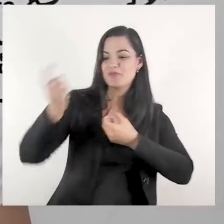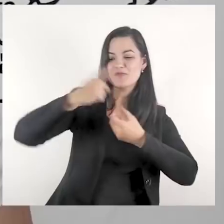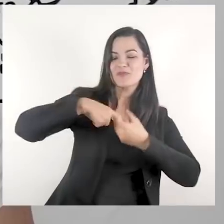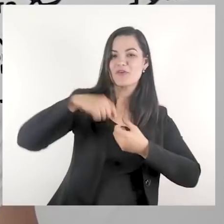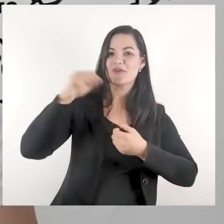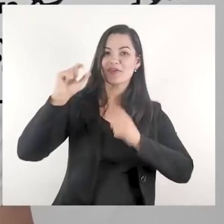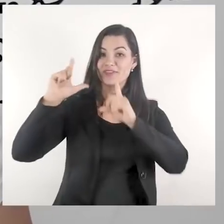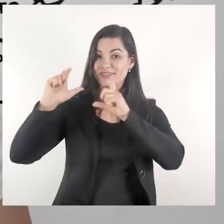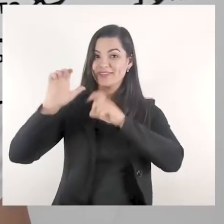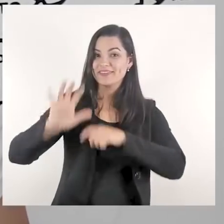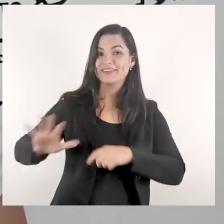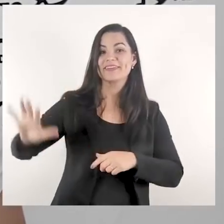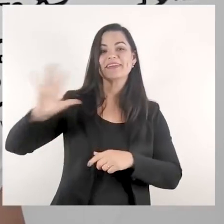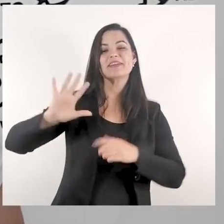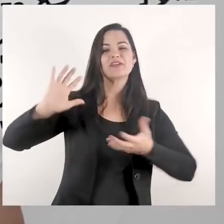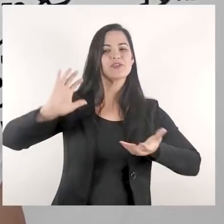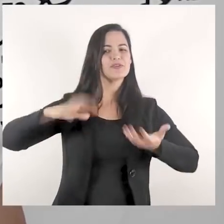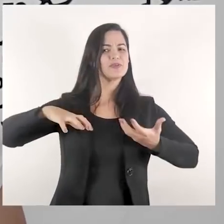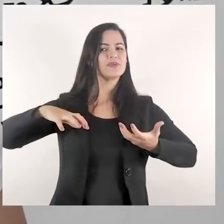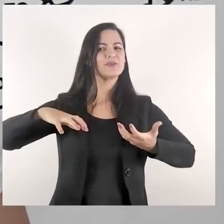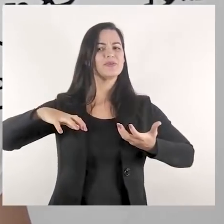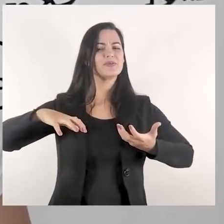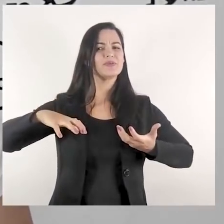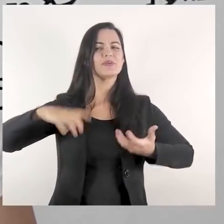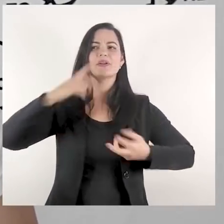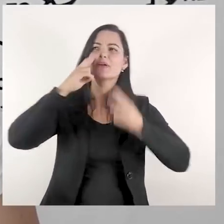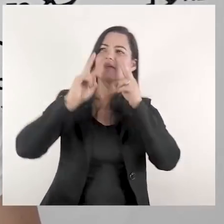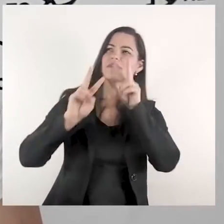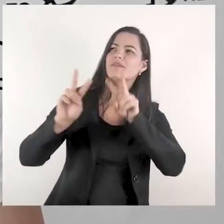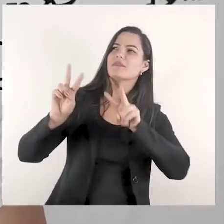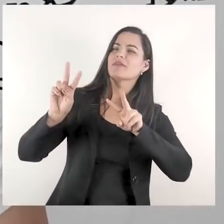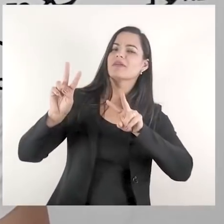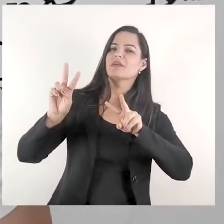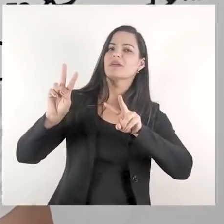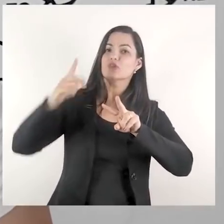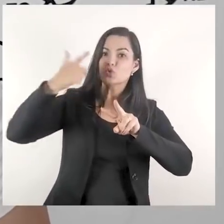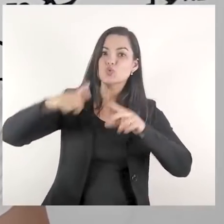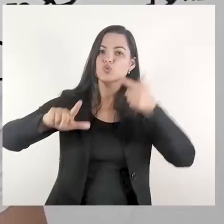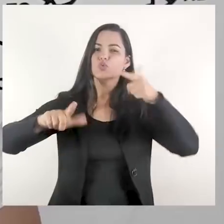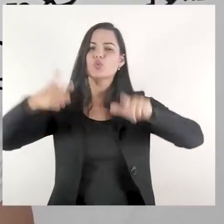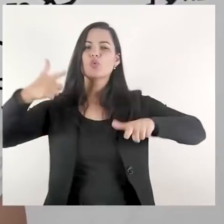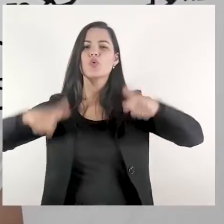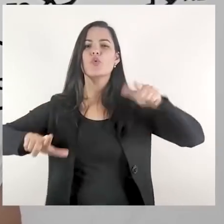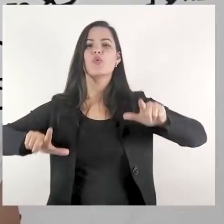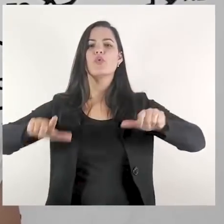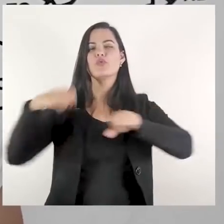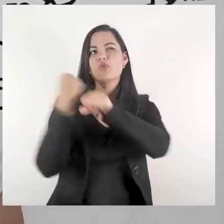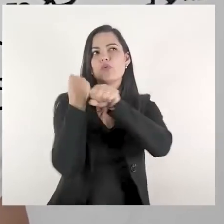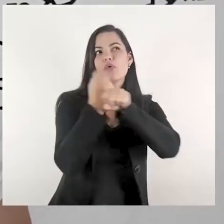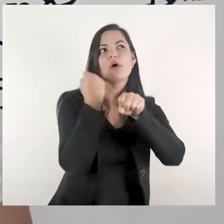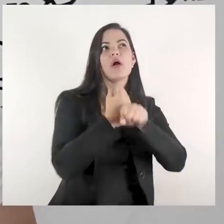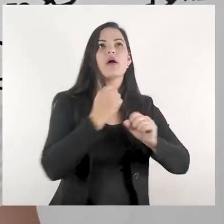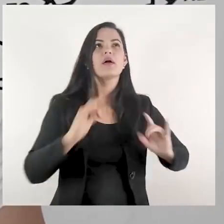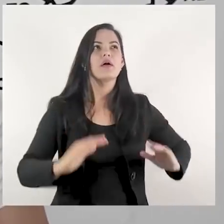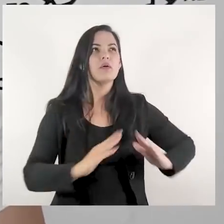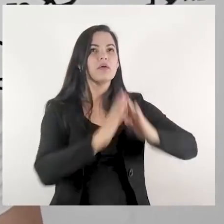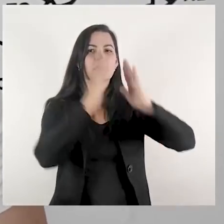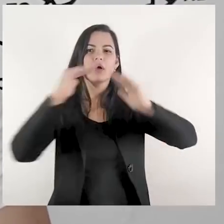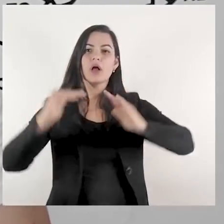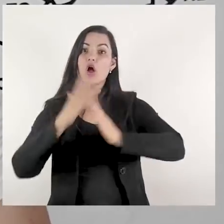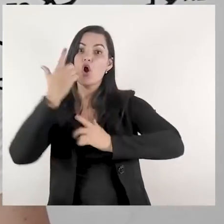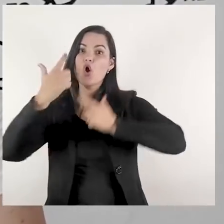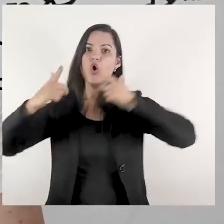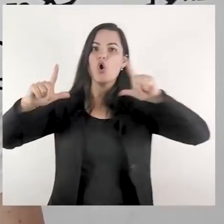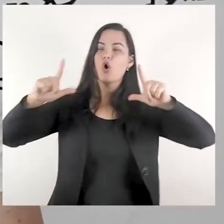Nacional, observasse mais uma vez outras construções que nós temos lá em Brasília